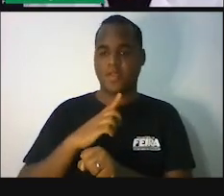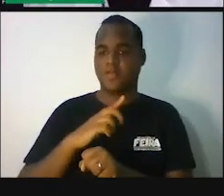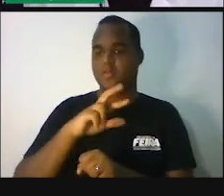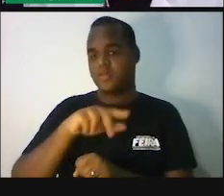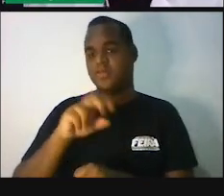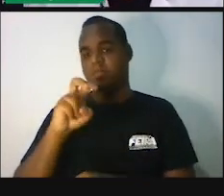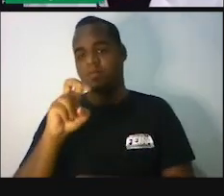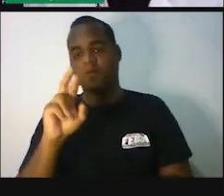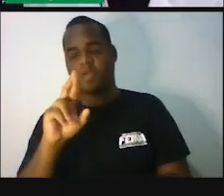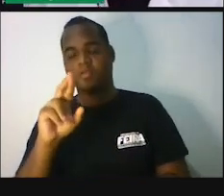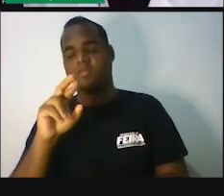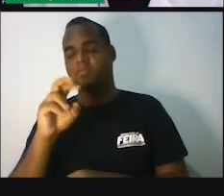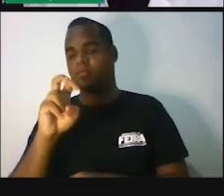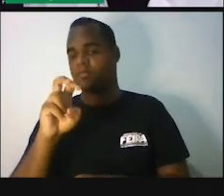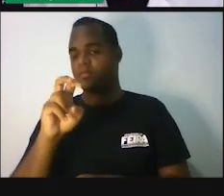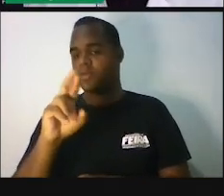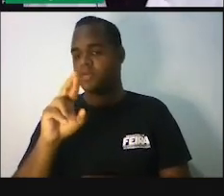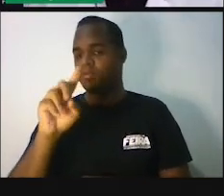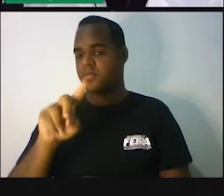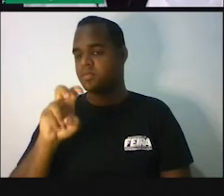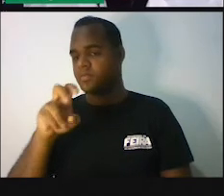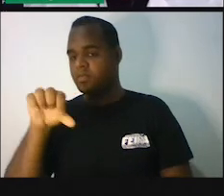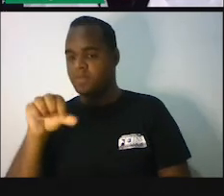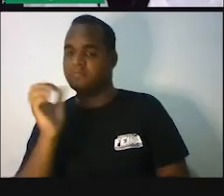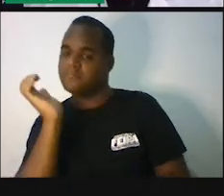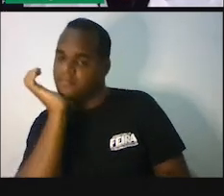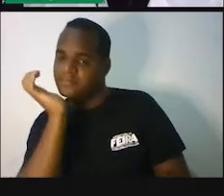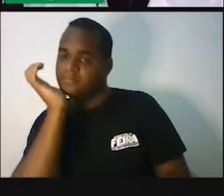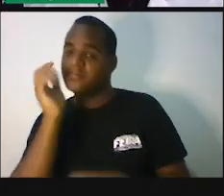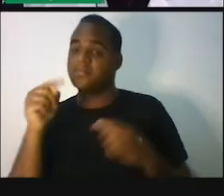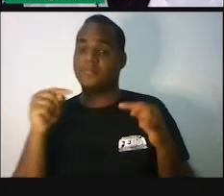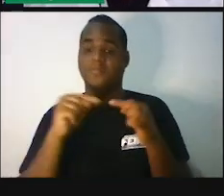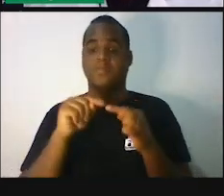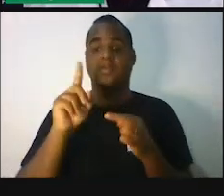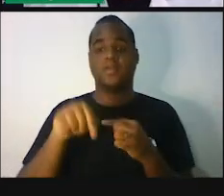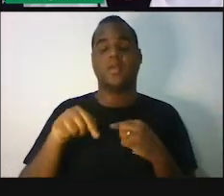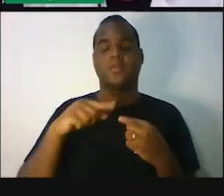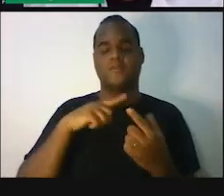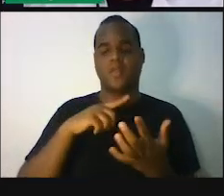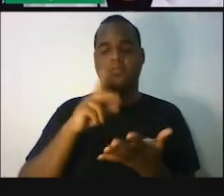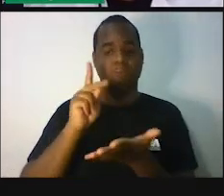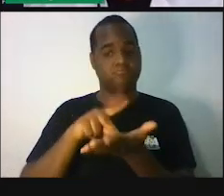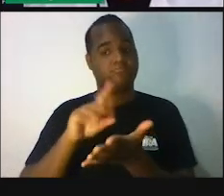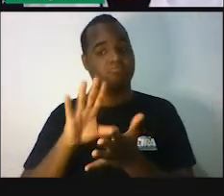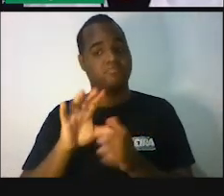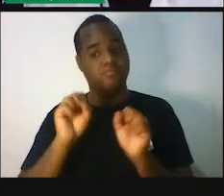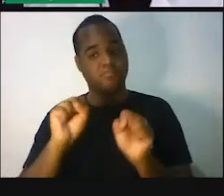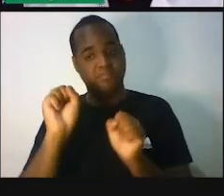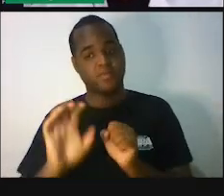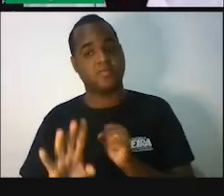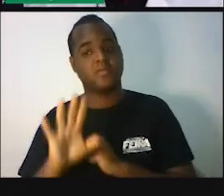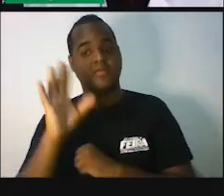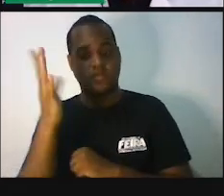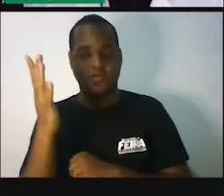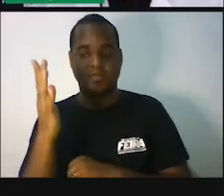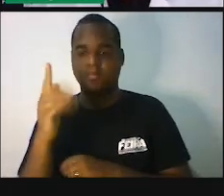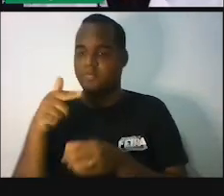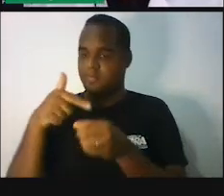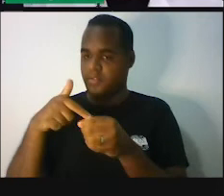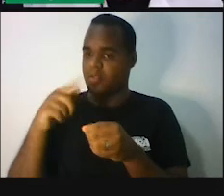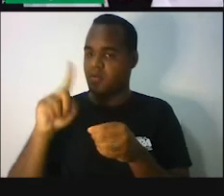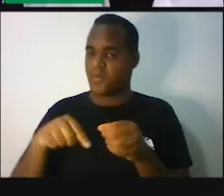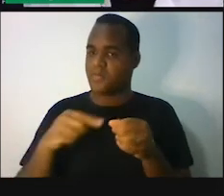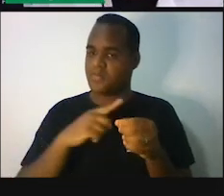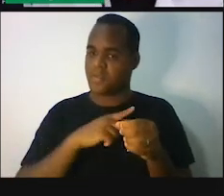R$ 5,79. Desde já eu quero dizer que essa é uma situação hipotética. O preço da gasolina nesse